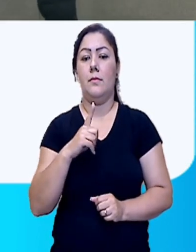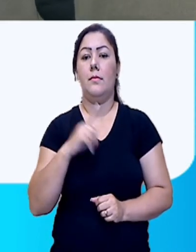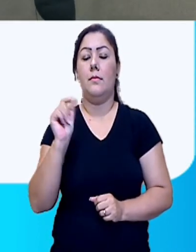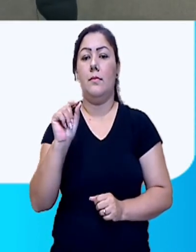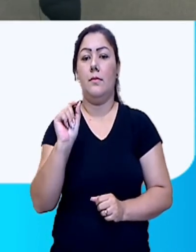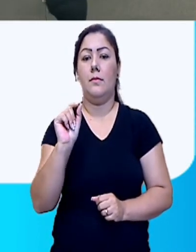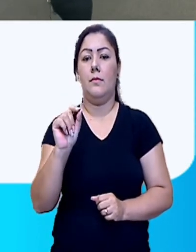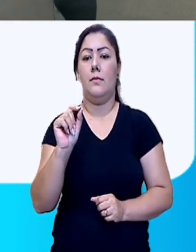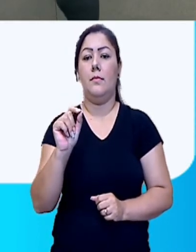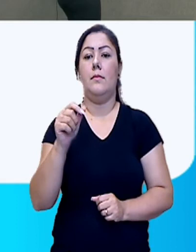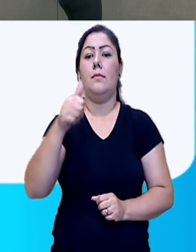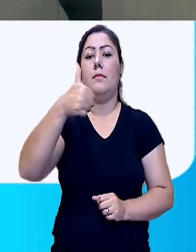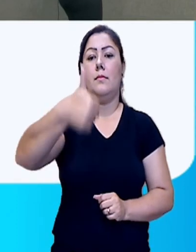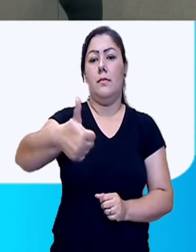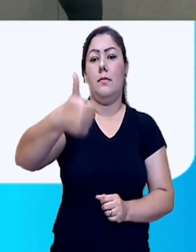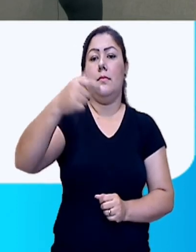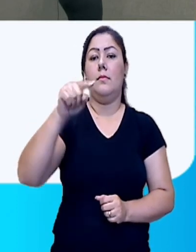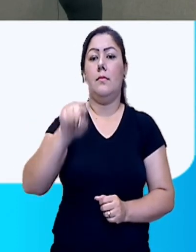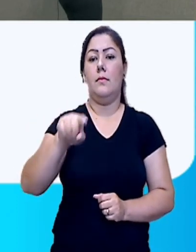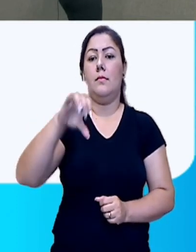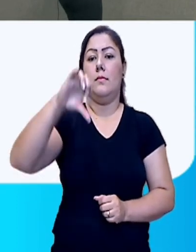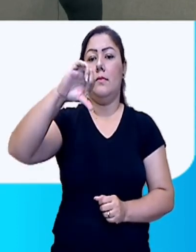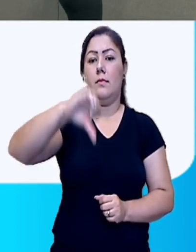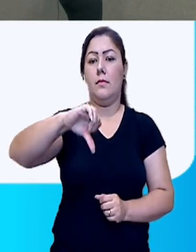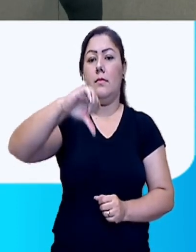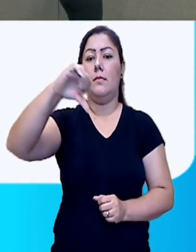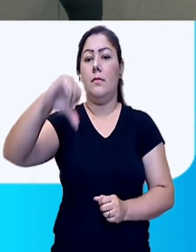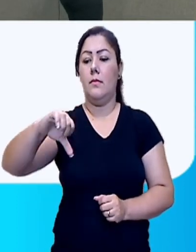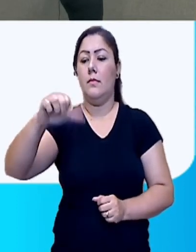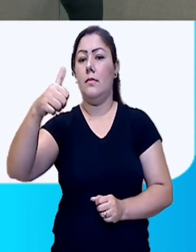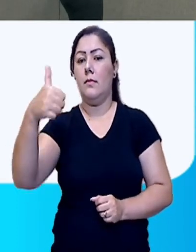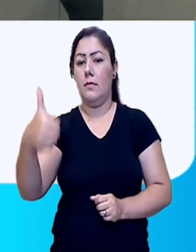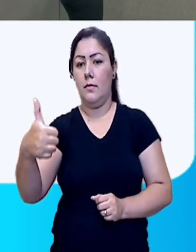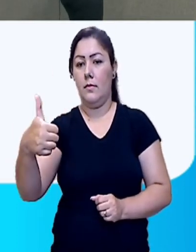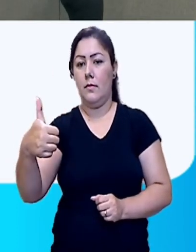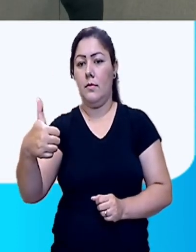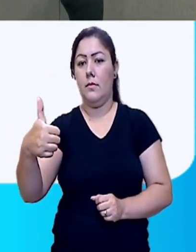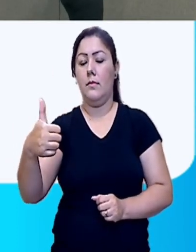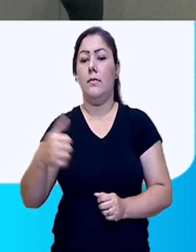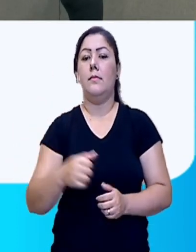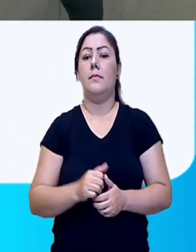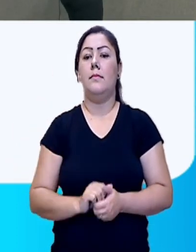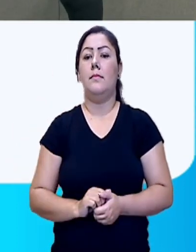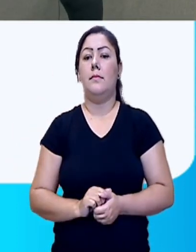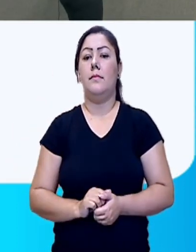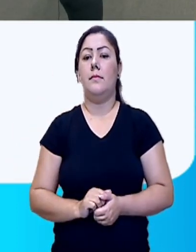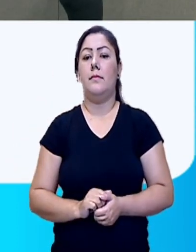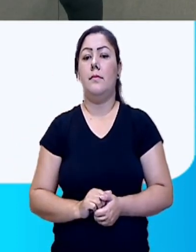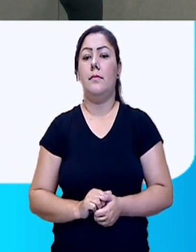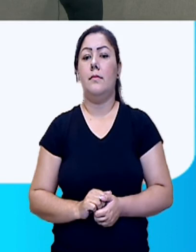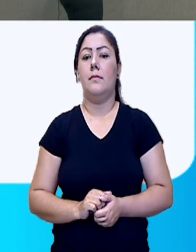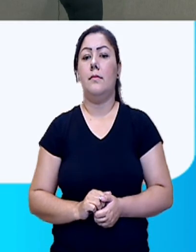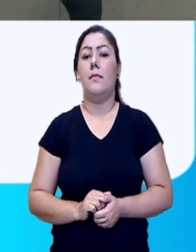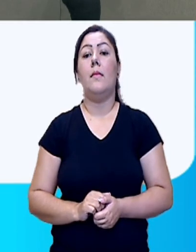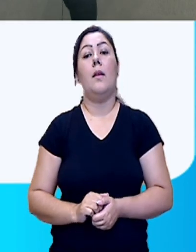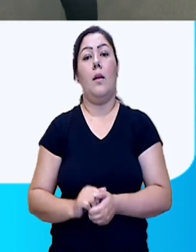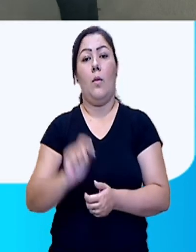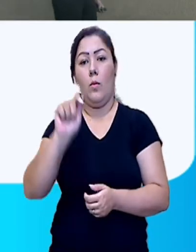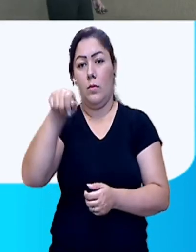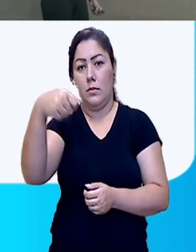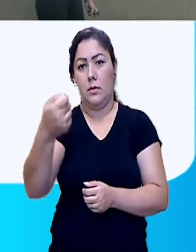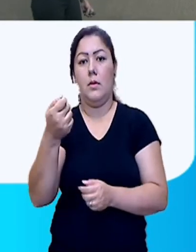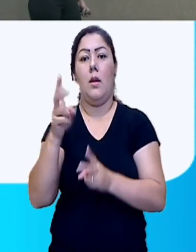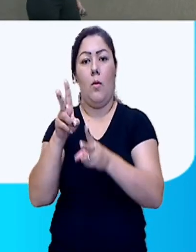1.991. Junto todos eles, e permaneço o